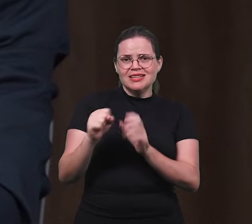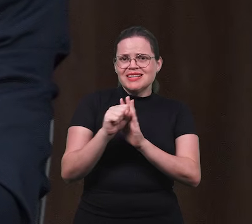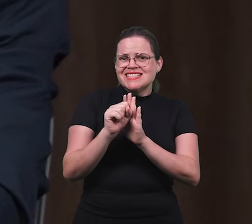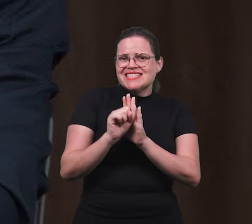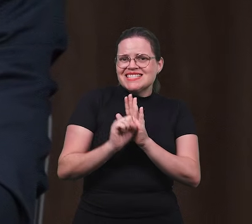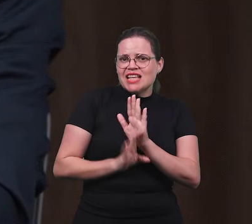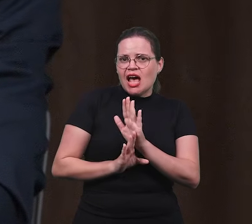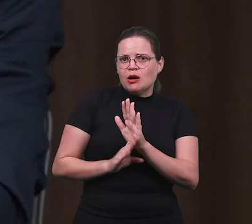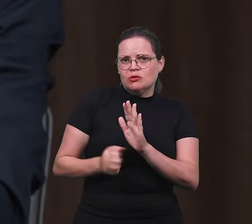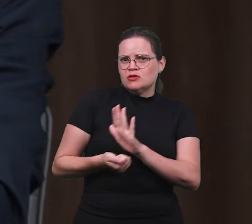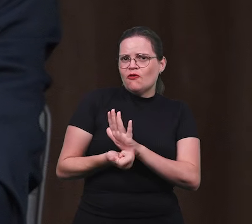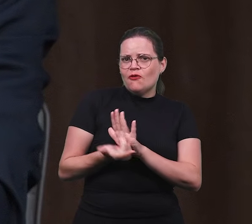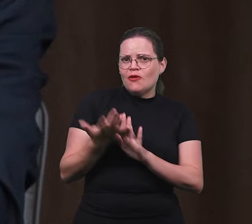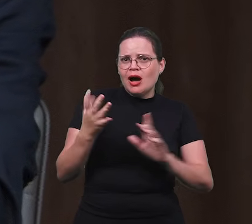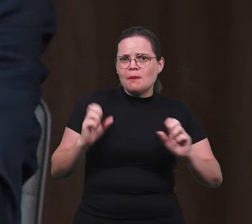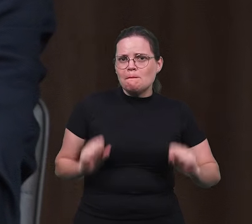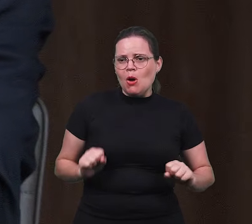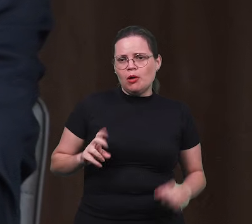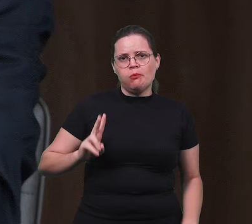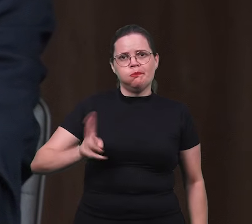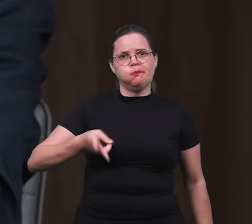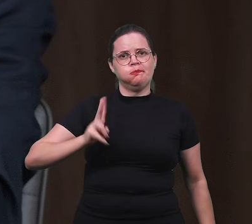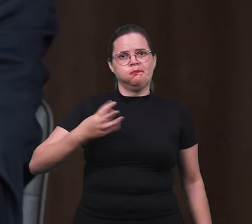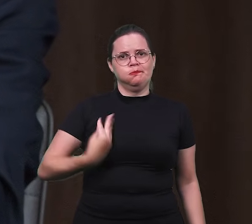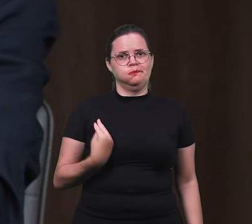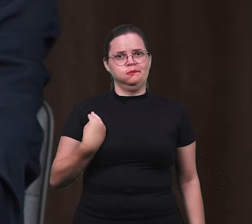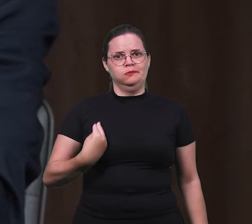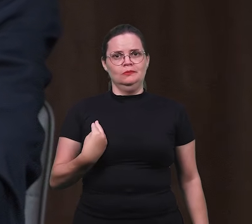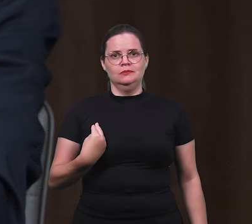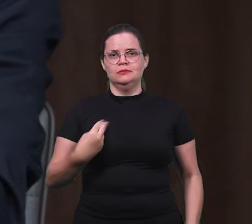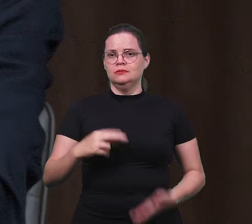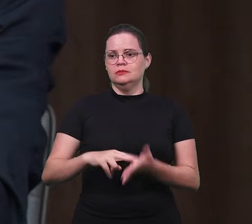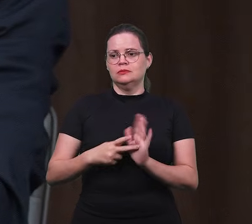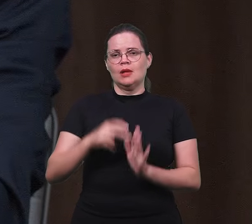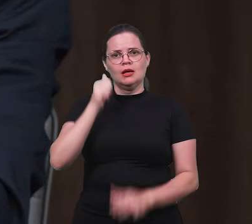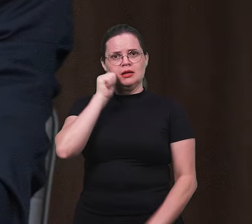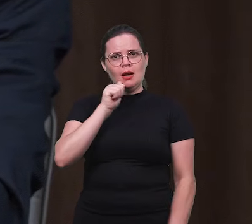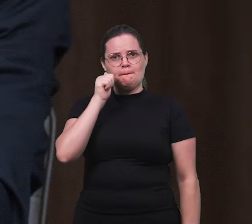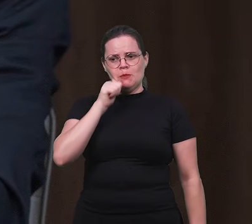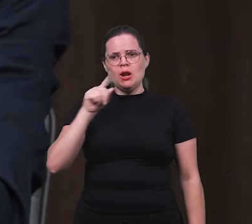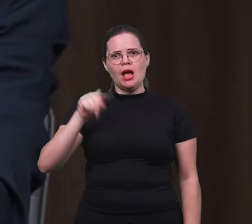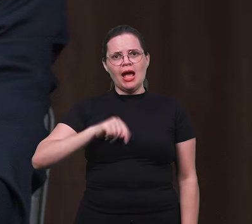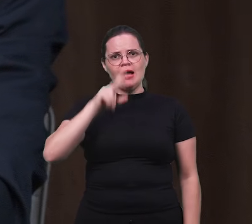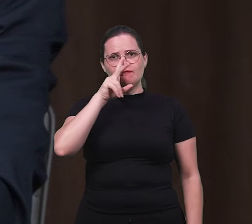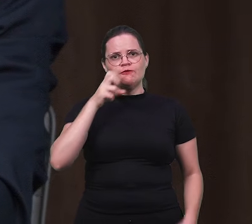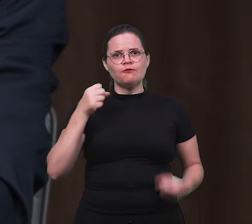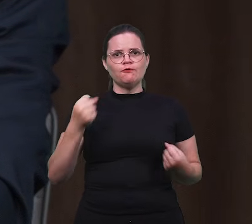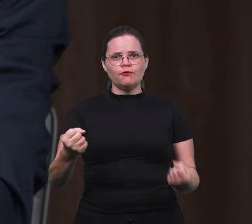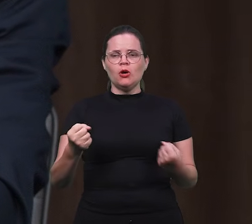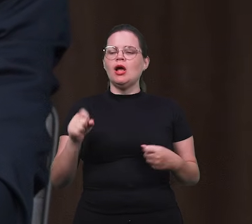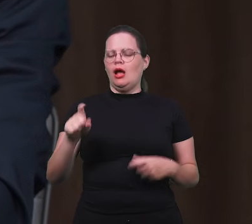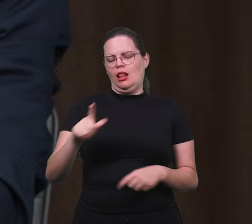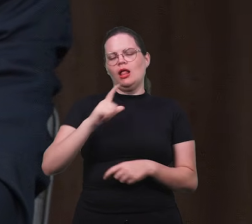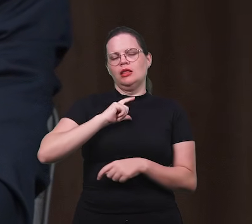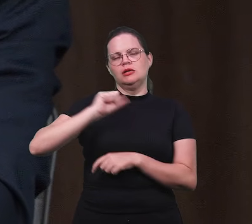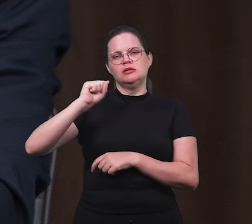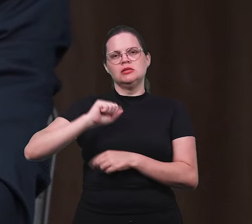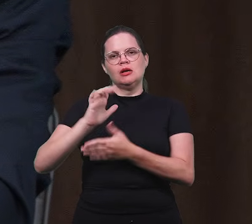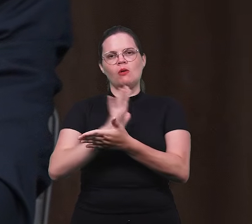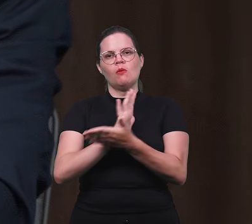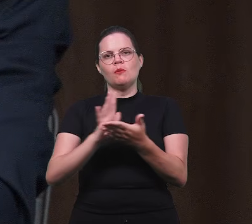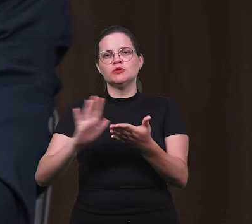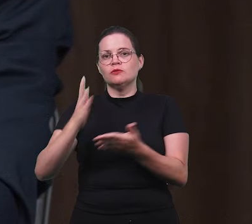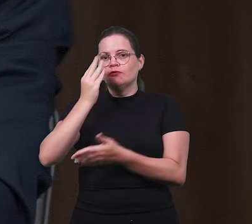Séculos. séculos. Olha que coisa. Você está mostrando o seguinte, a mulher, ela é forte. Ela tem a fragilidade dela,